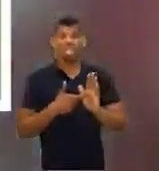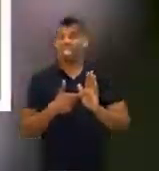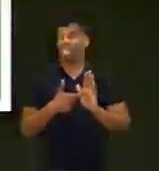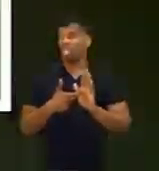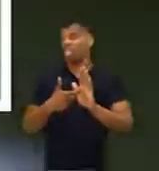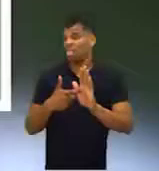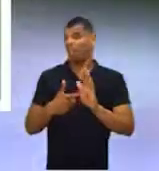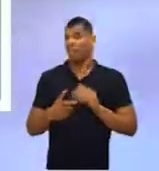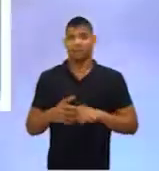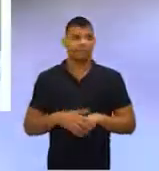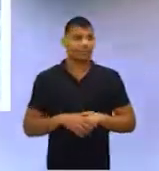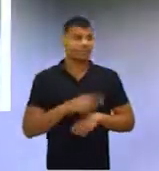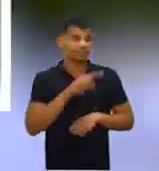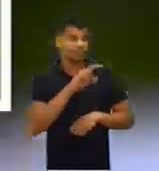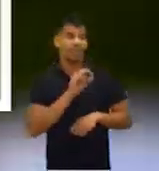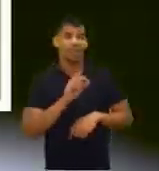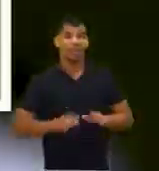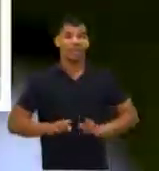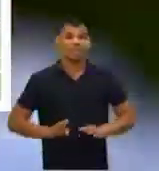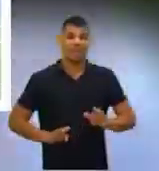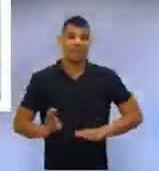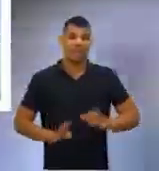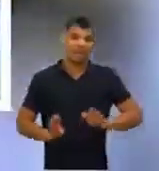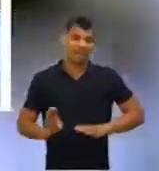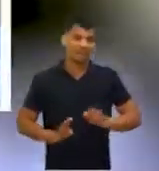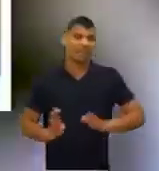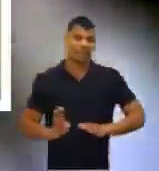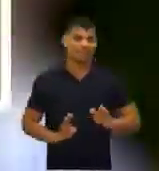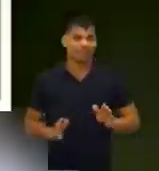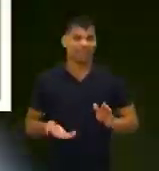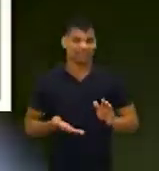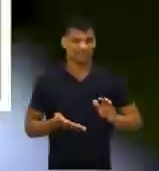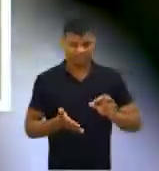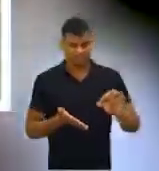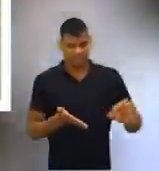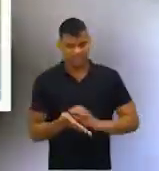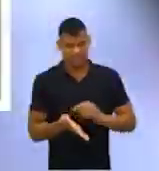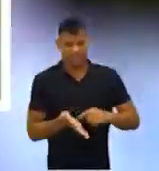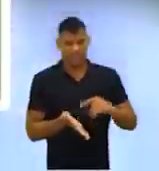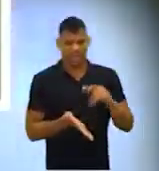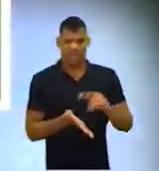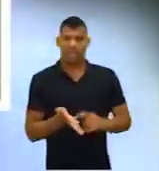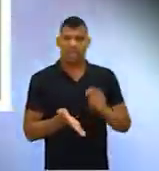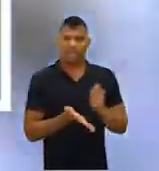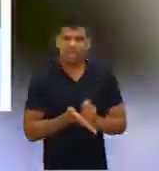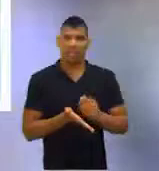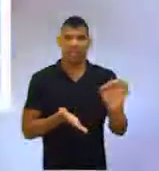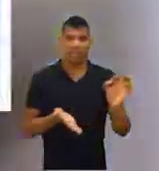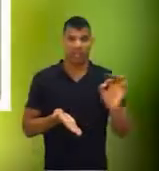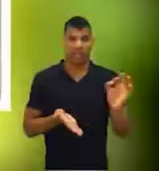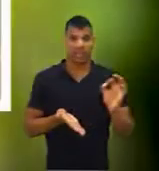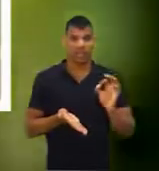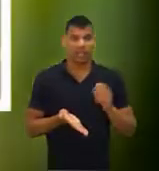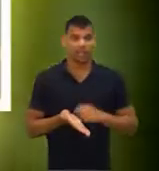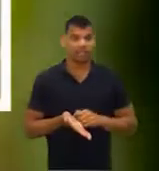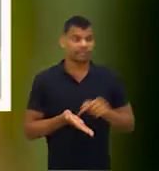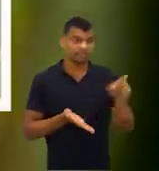bater. Me baixava a porrada quando a coisa tava errada, não queria nem saber.